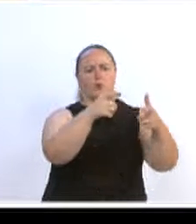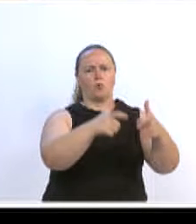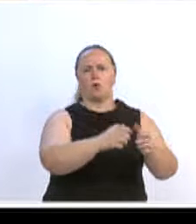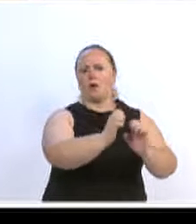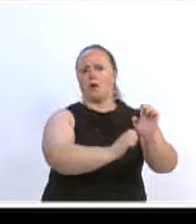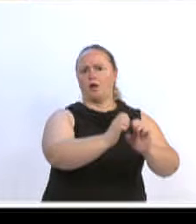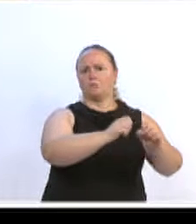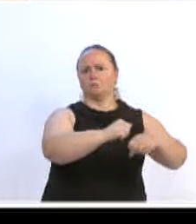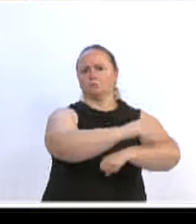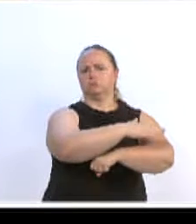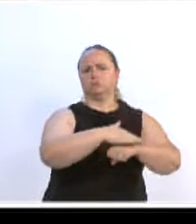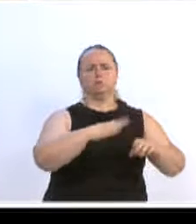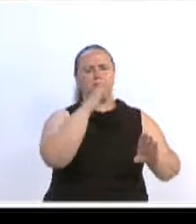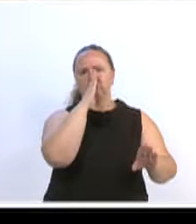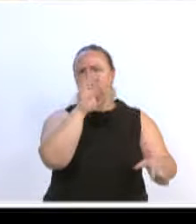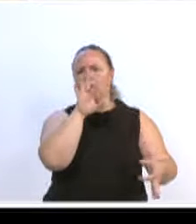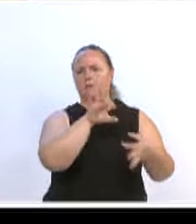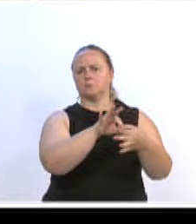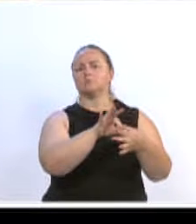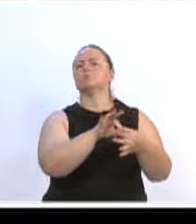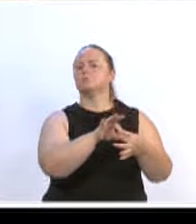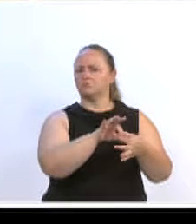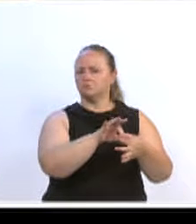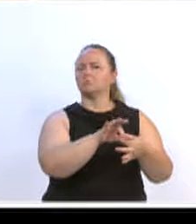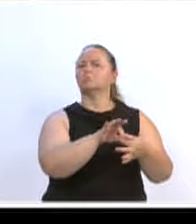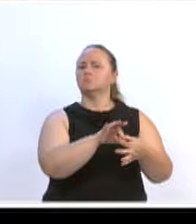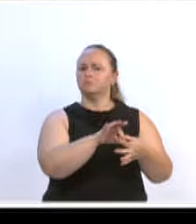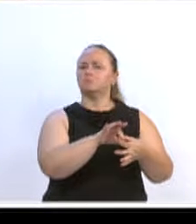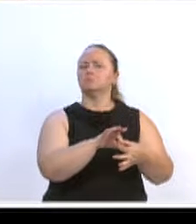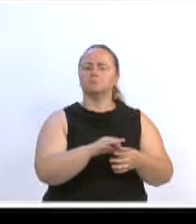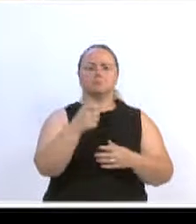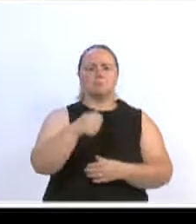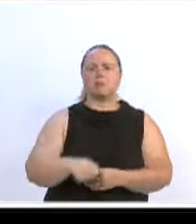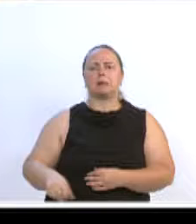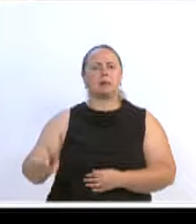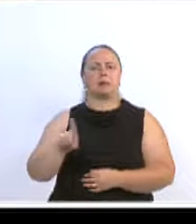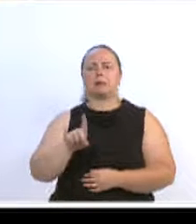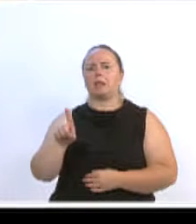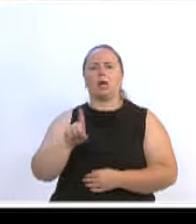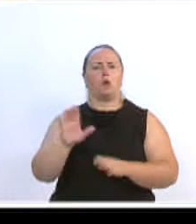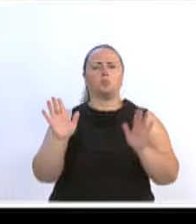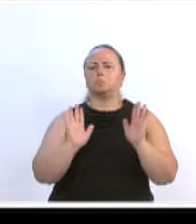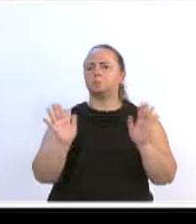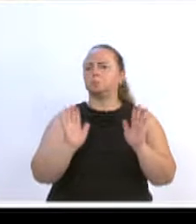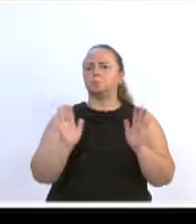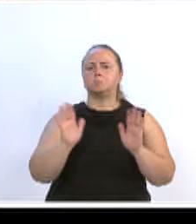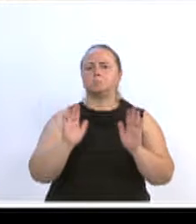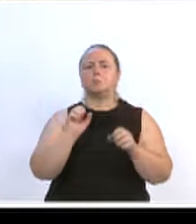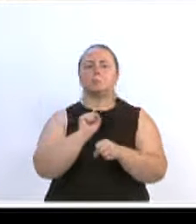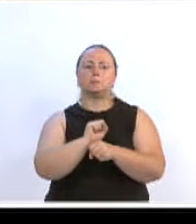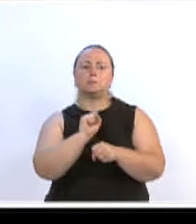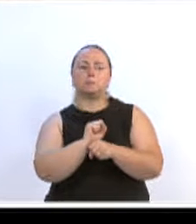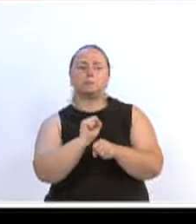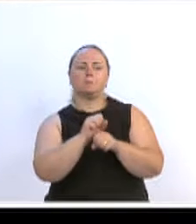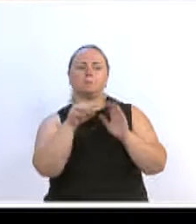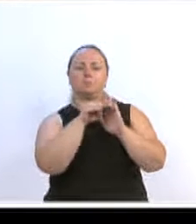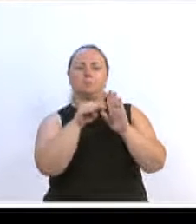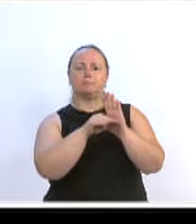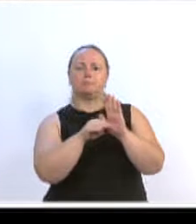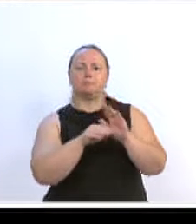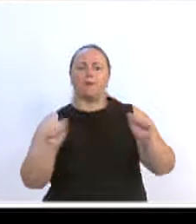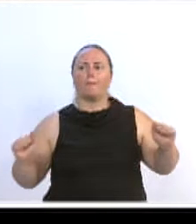certo vão fazer direto com empreiteiros não precisa entrar certo no programa da prefeitura do sistema